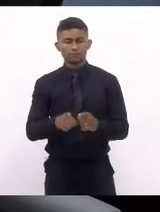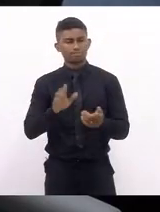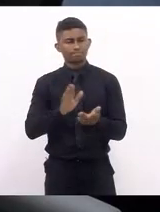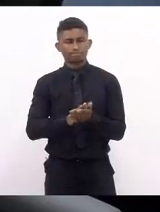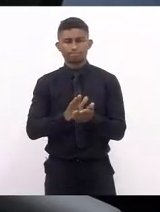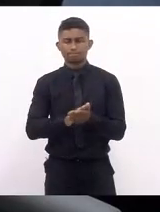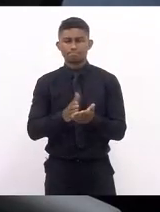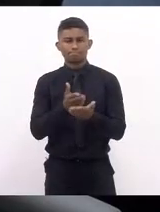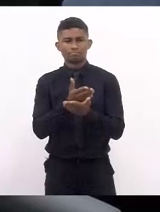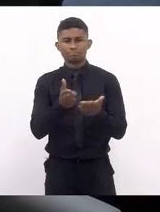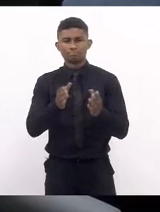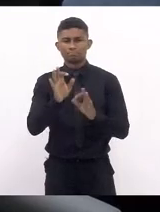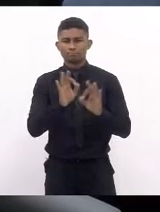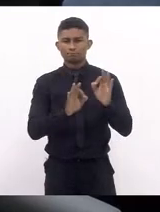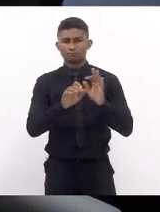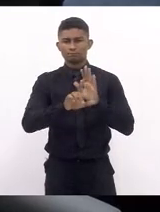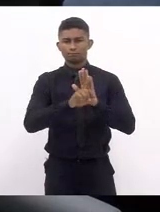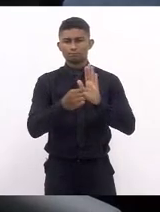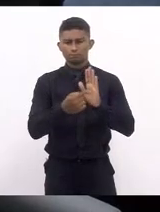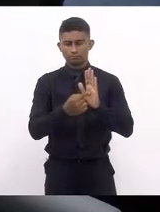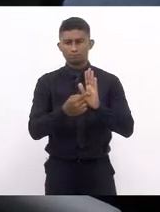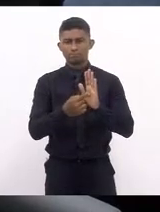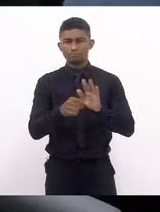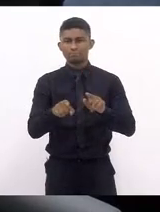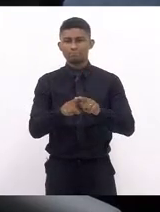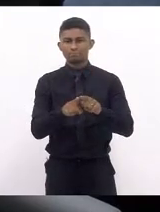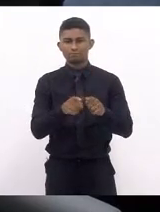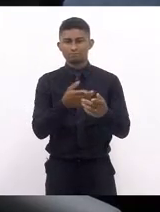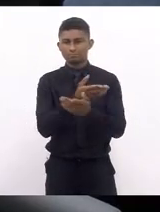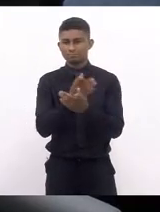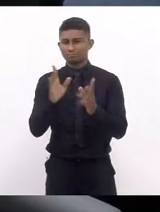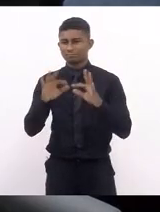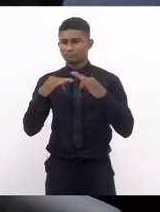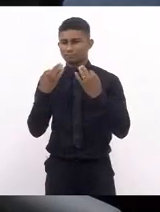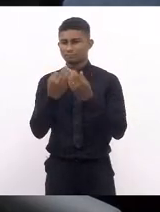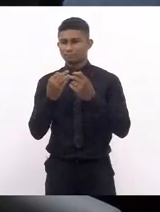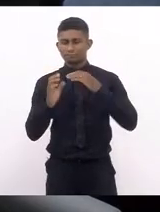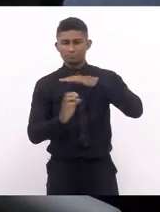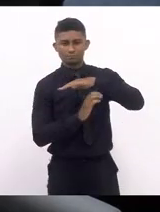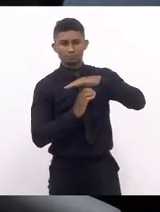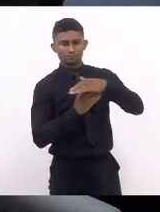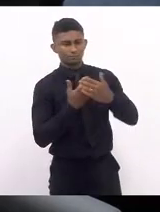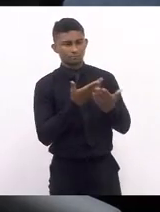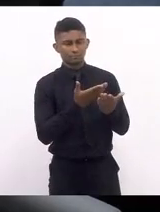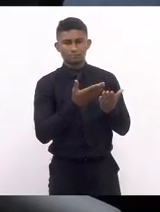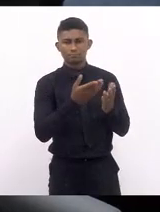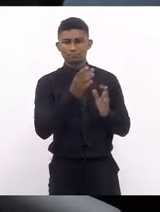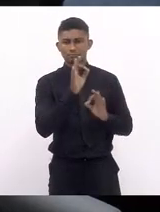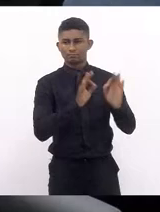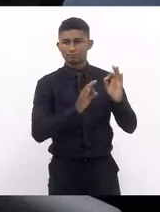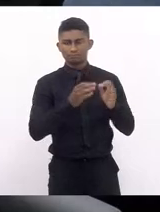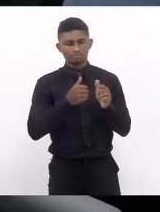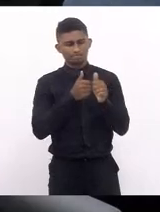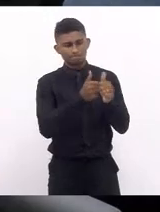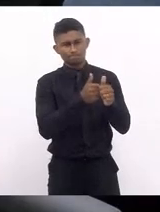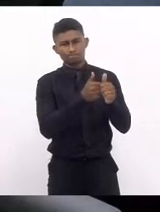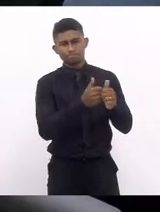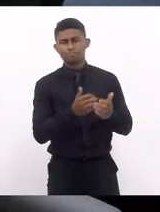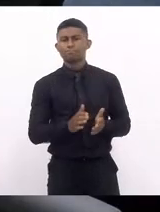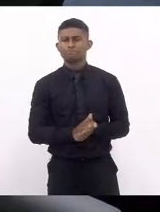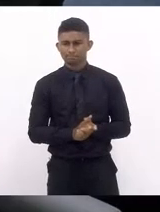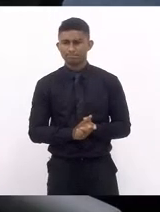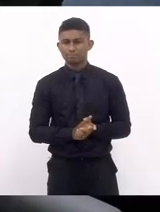pelo projeto de lei e saudar toda a família é Daiana que tem nos acompanhado esse projeto nesta casa e